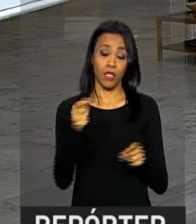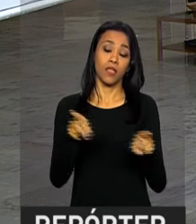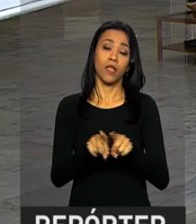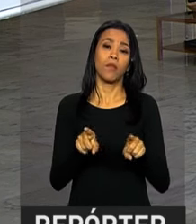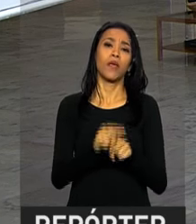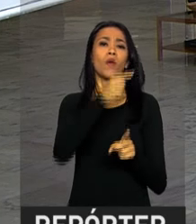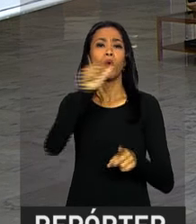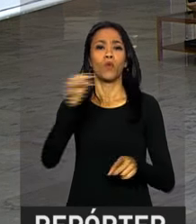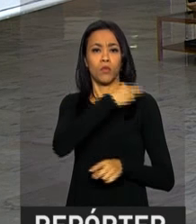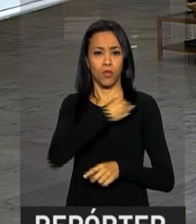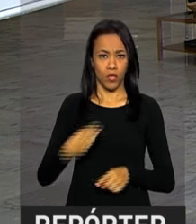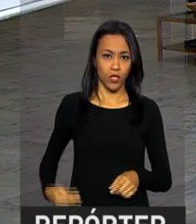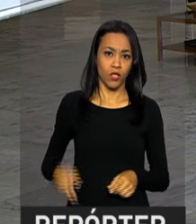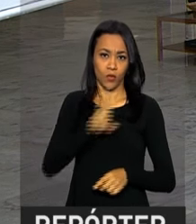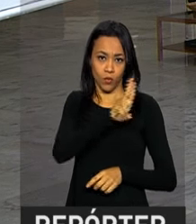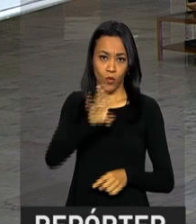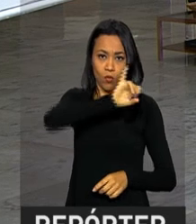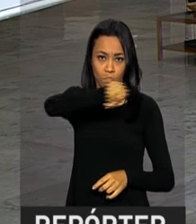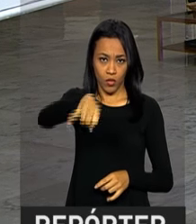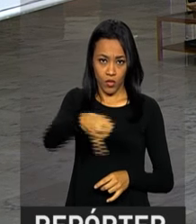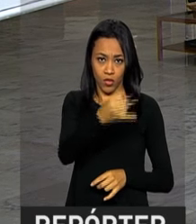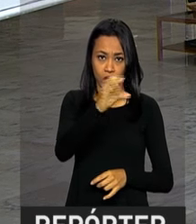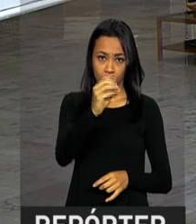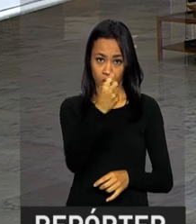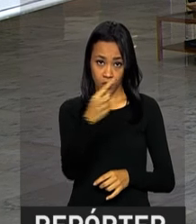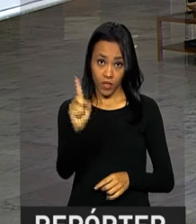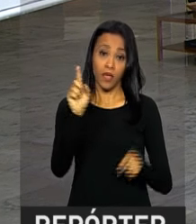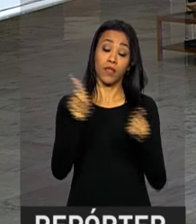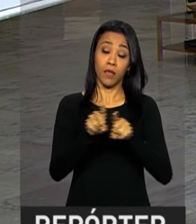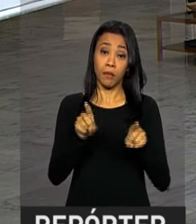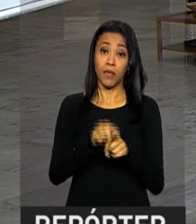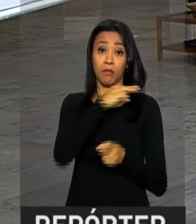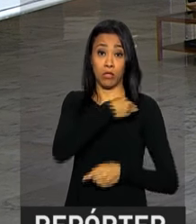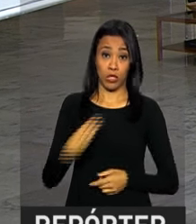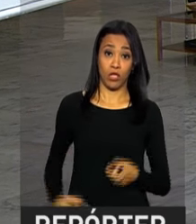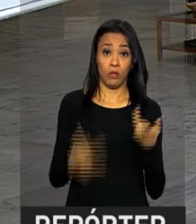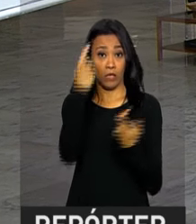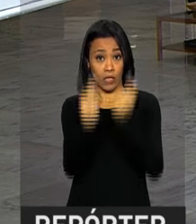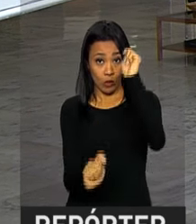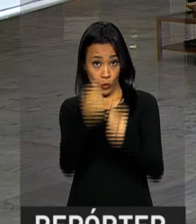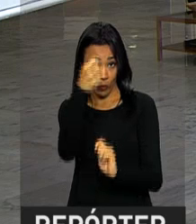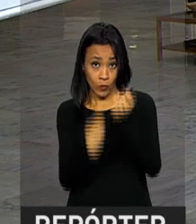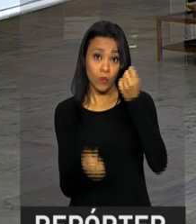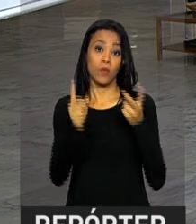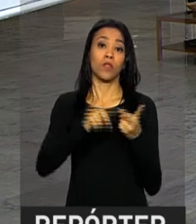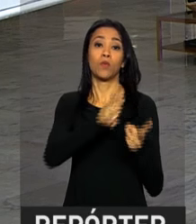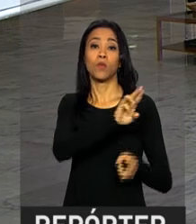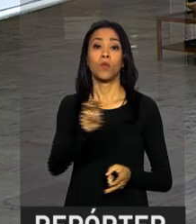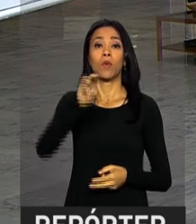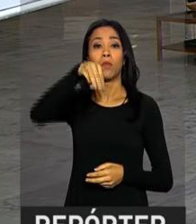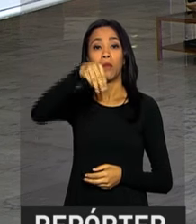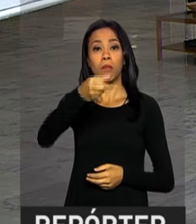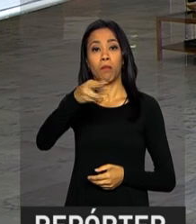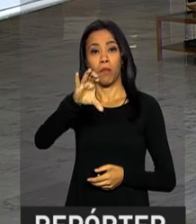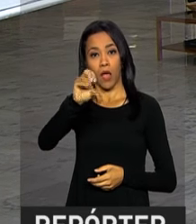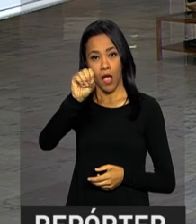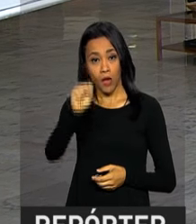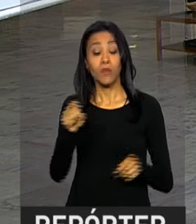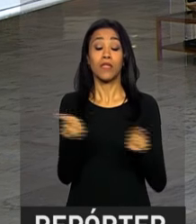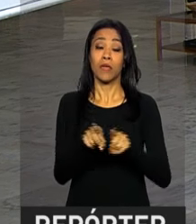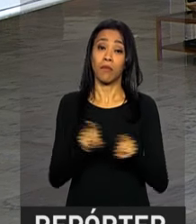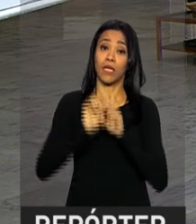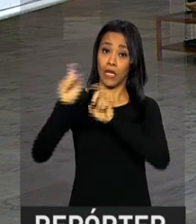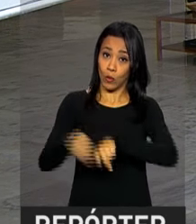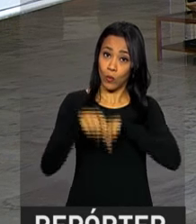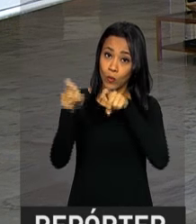Relações Exteriores, José Serra, da Indústria, Comércio Exterior e Serviços, Marcos Pereira, da Agricultura,